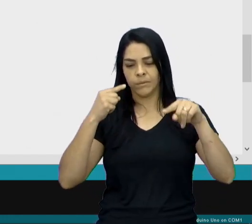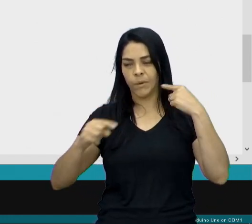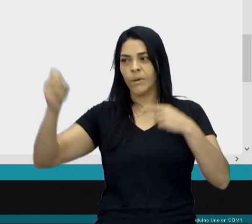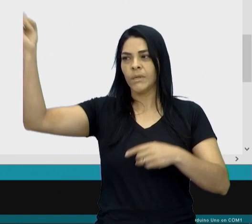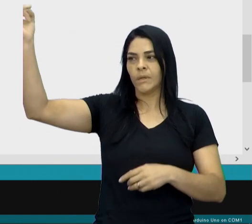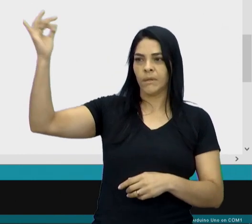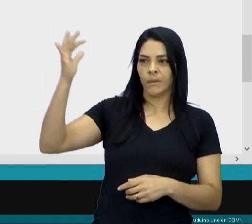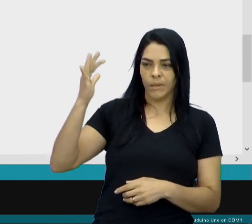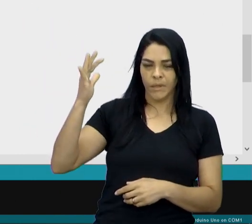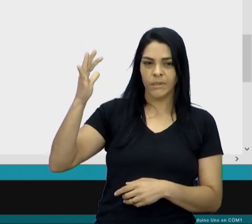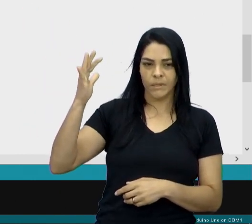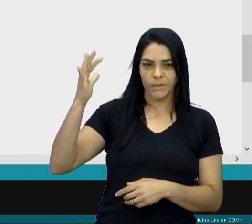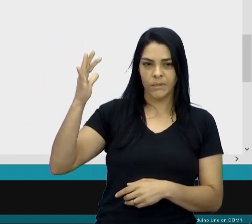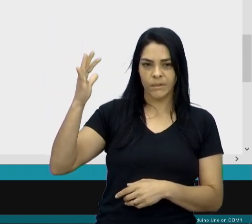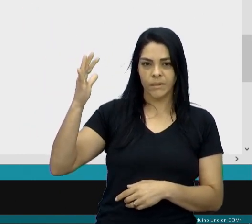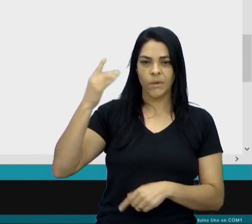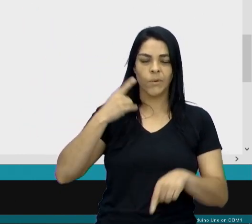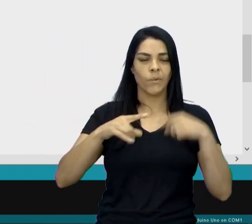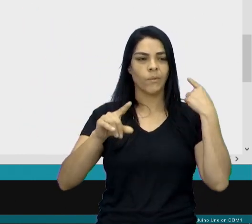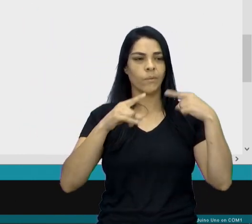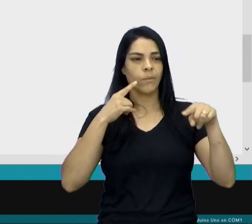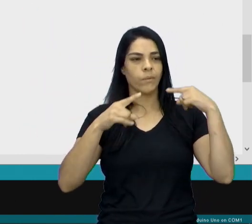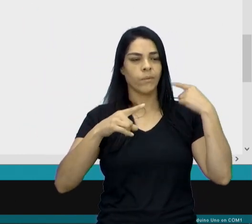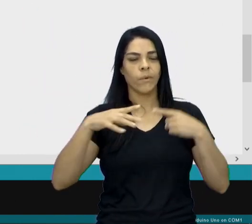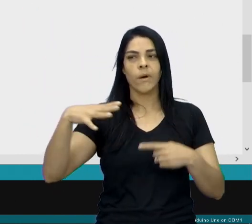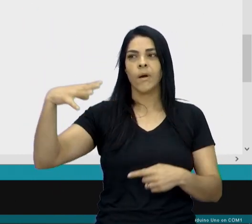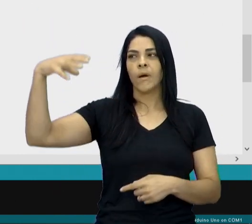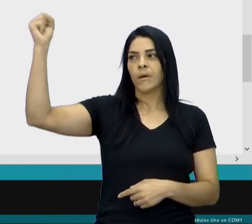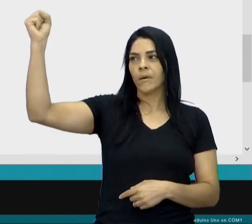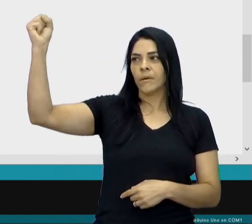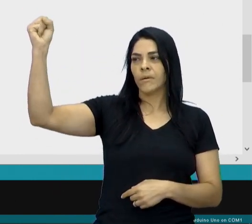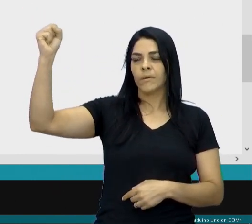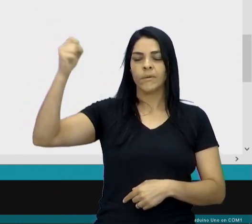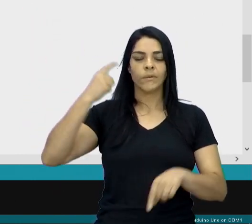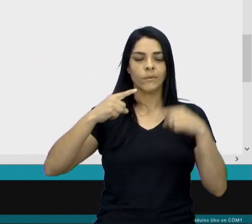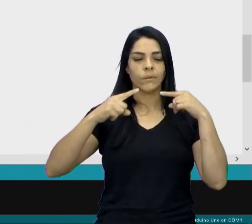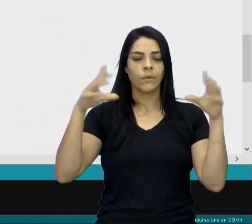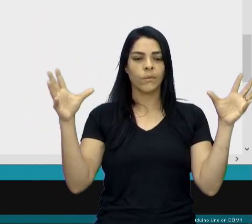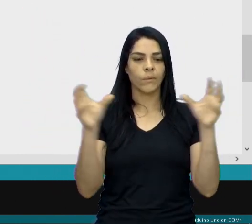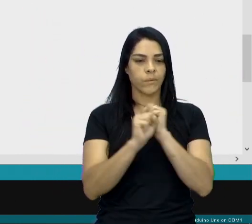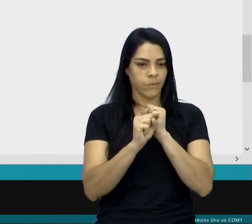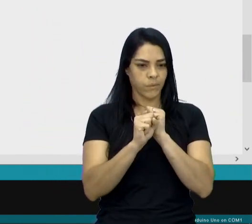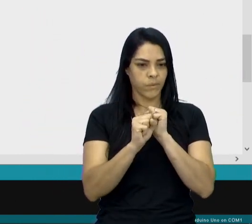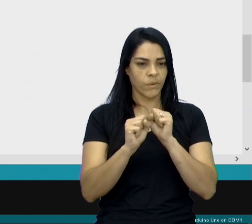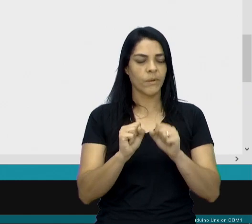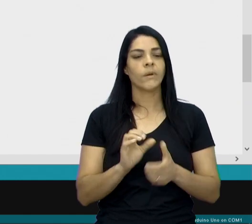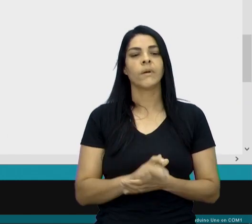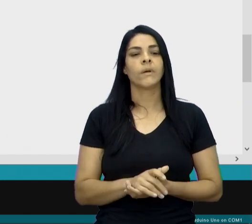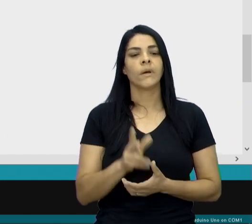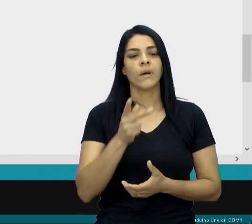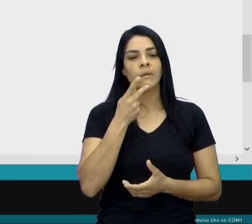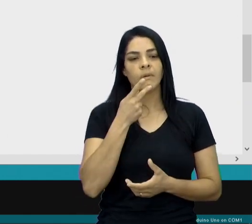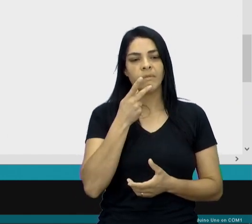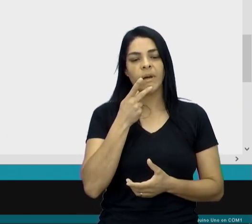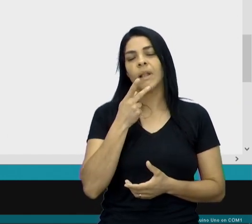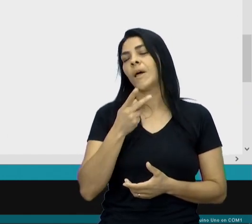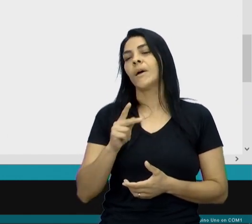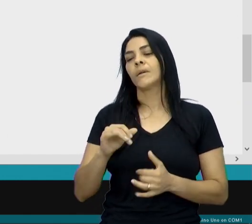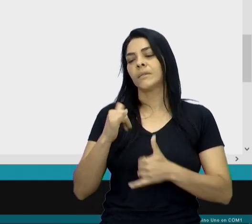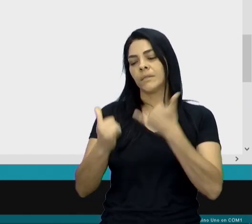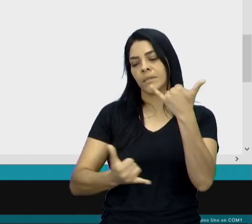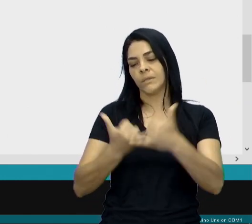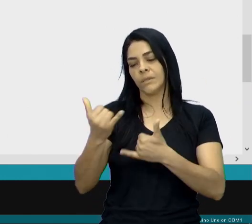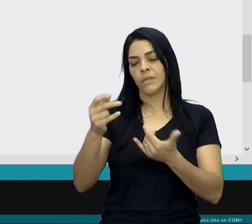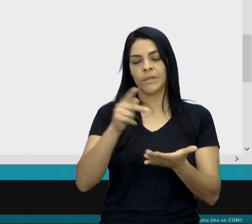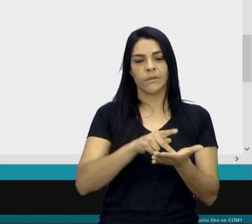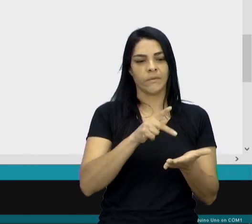LED, tocar por um tempo, apagar o LED e parar o som. E aí ele vai falar que essa jogada foi verdadeira,